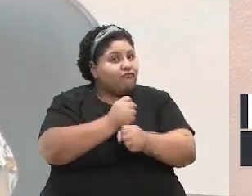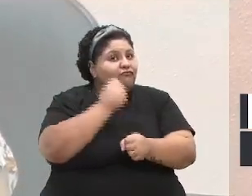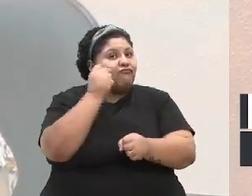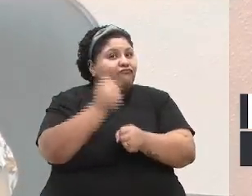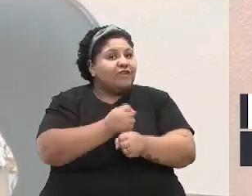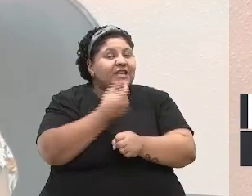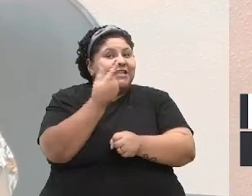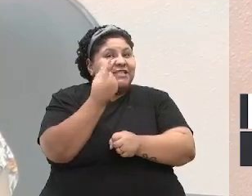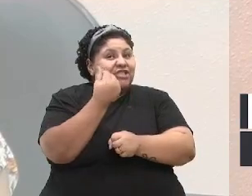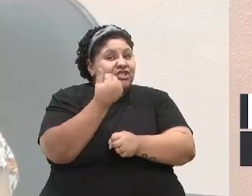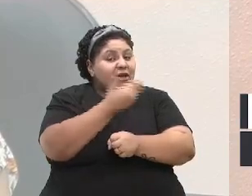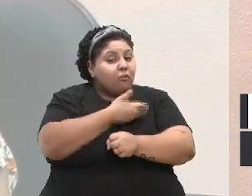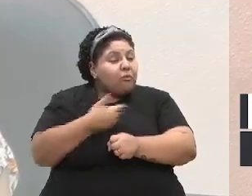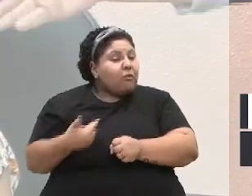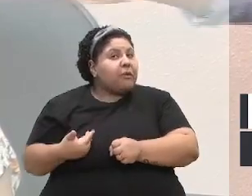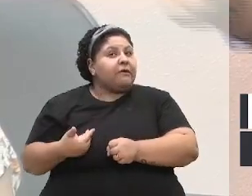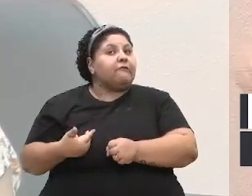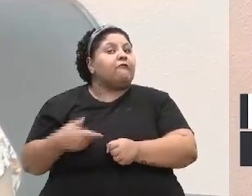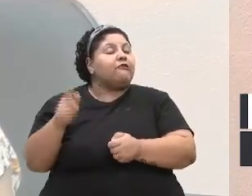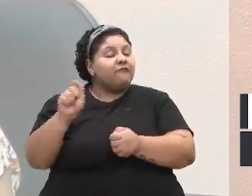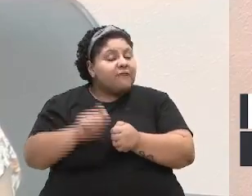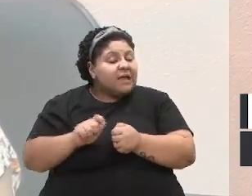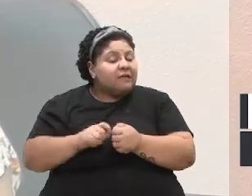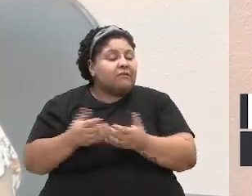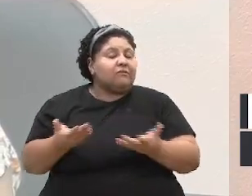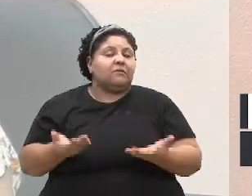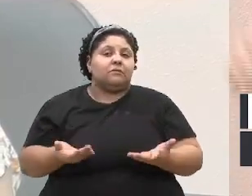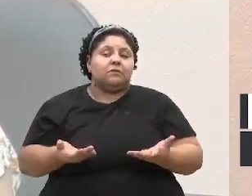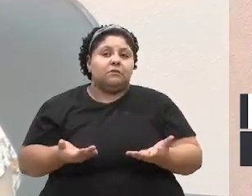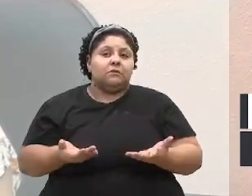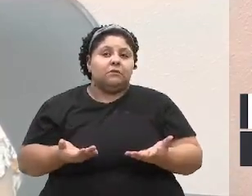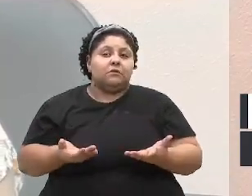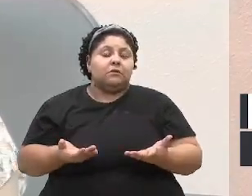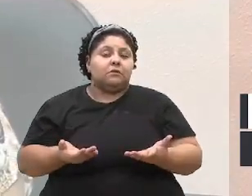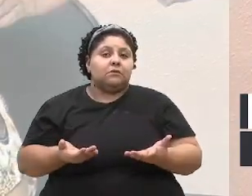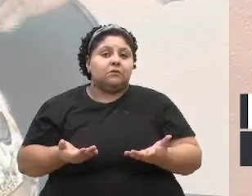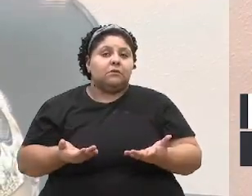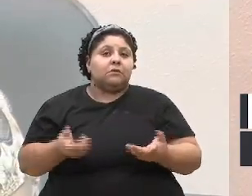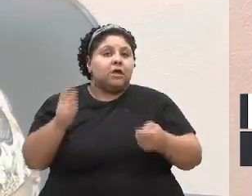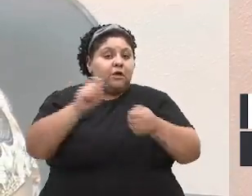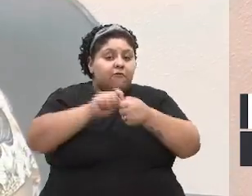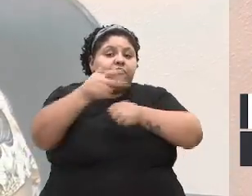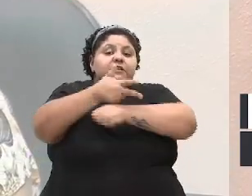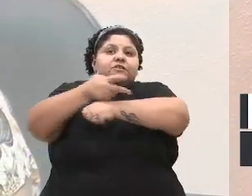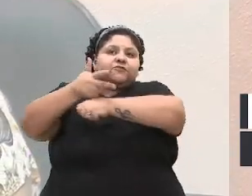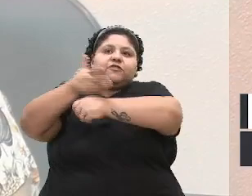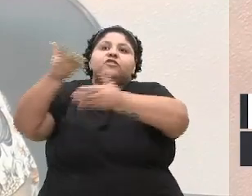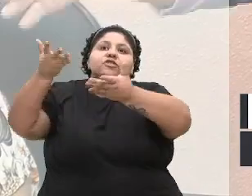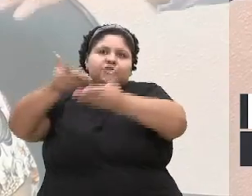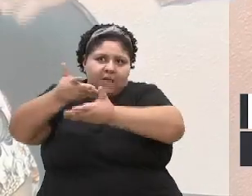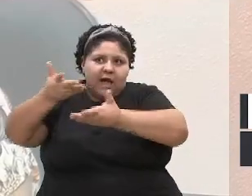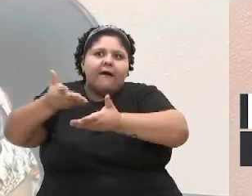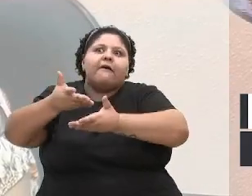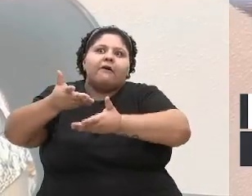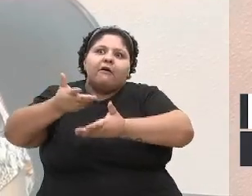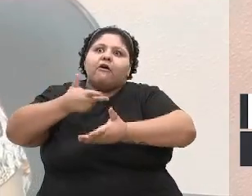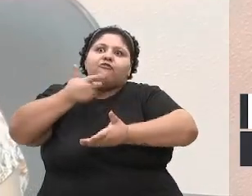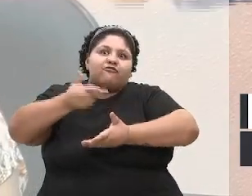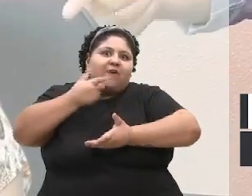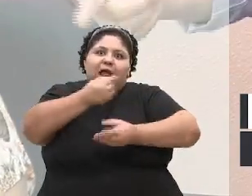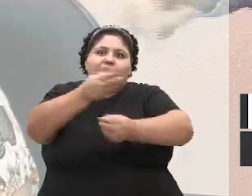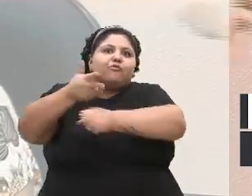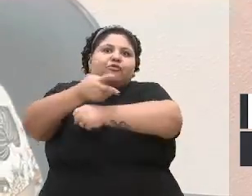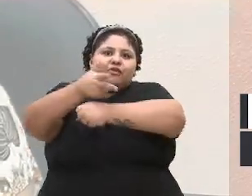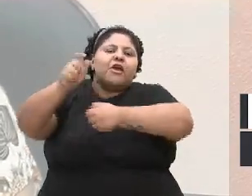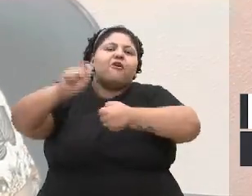dinheiro público. Foi feito. Eu fiz vídeo lá, já que falo tanto de vídeo, eu fiz, porque eu faço vídeo